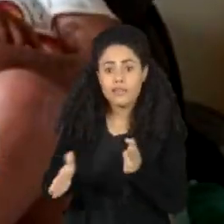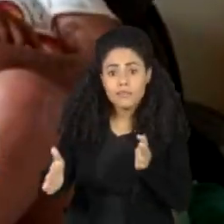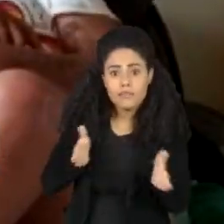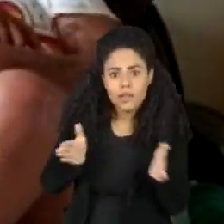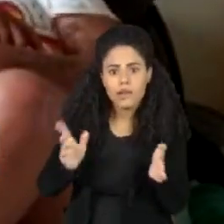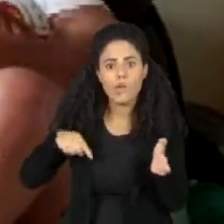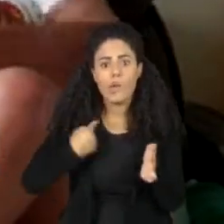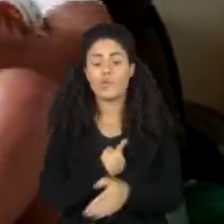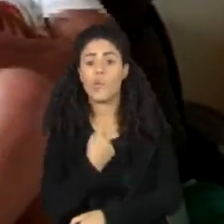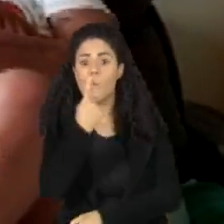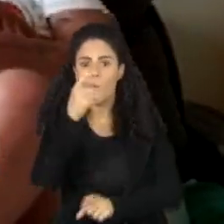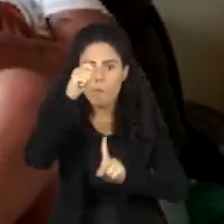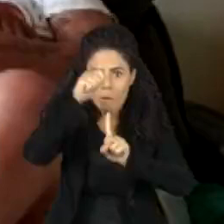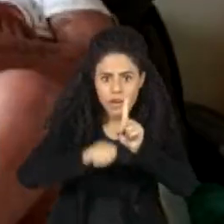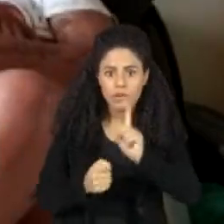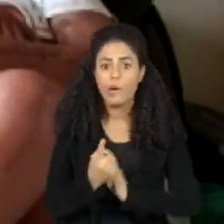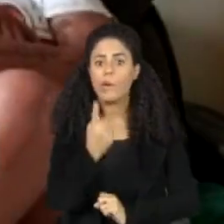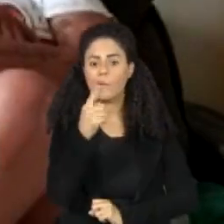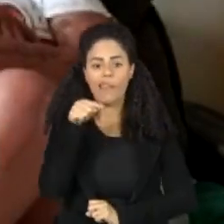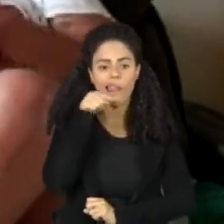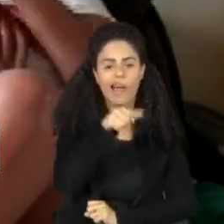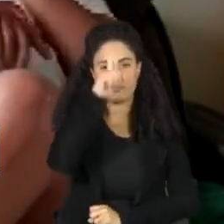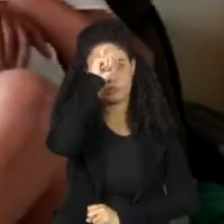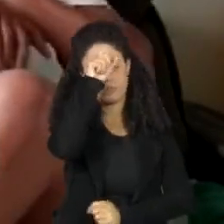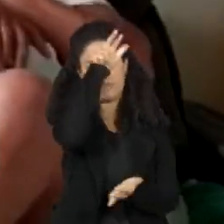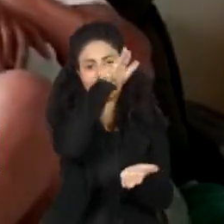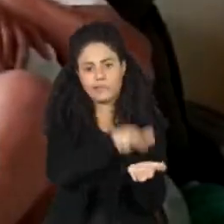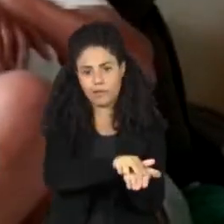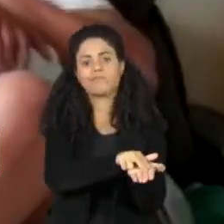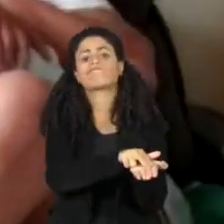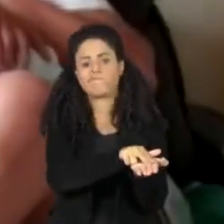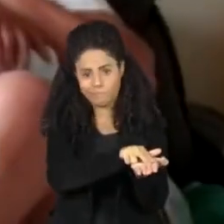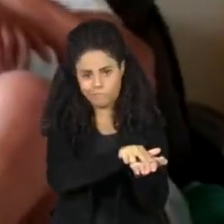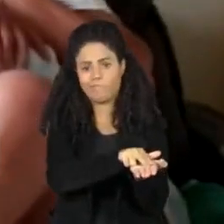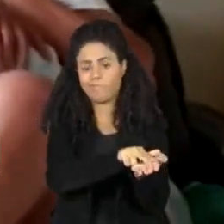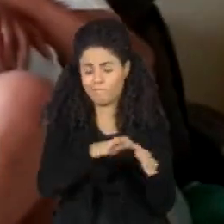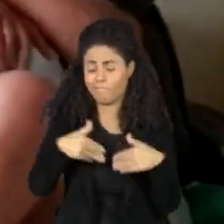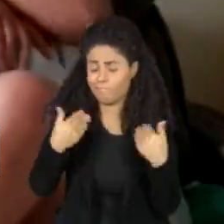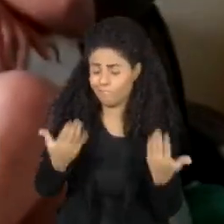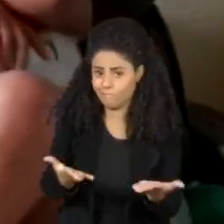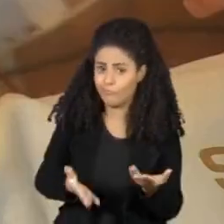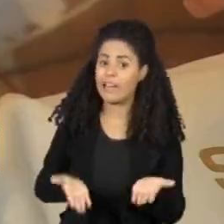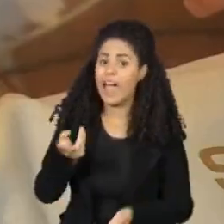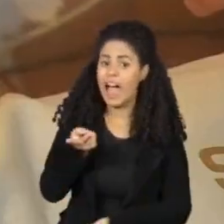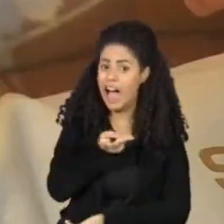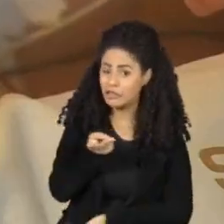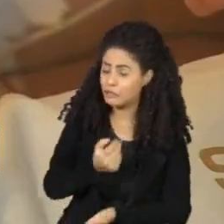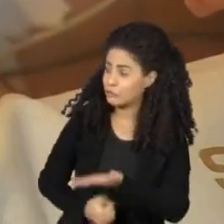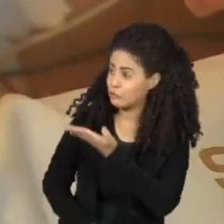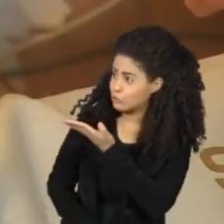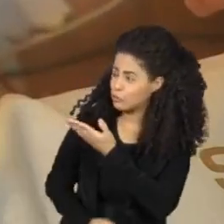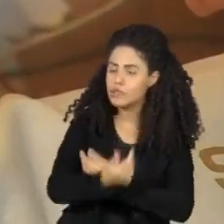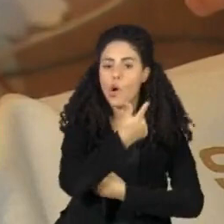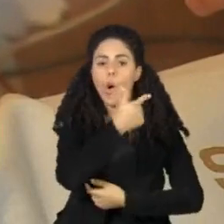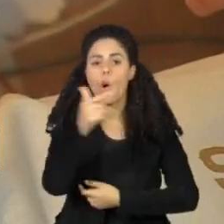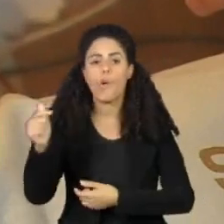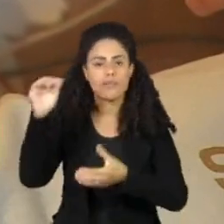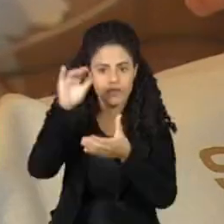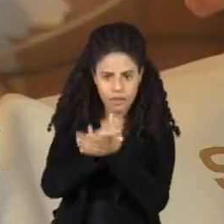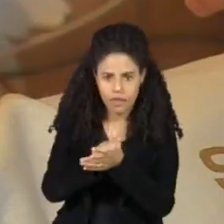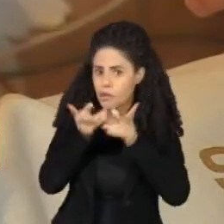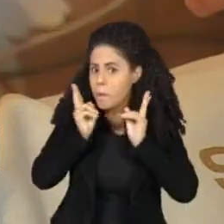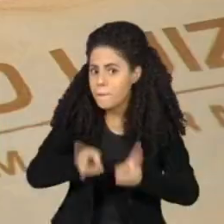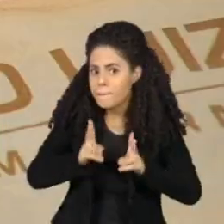mês com pelo menos um deles internado no hospital. Como a Camila e a Silvia, outros casais passam pelo